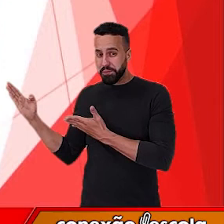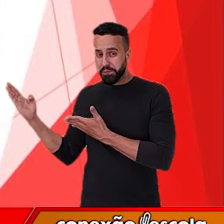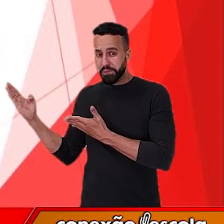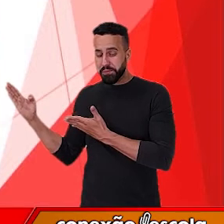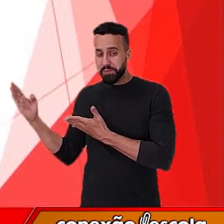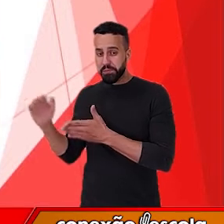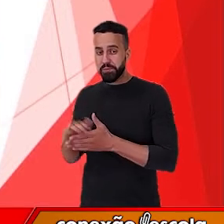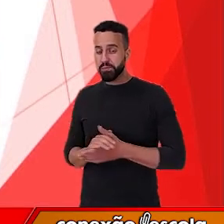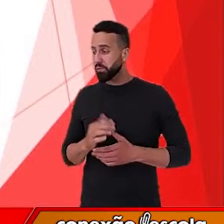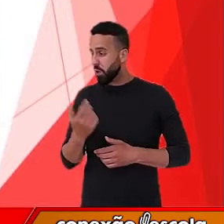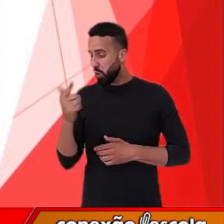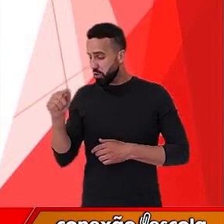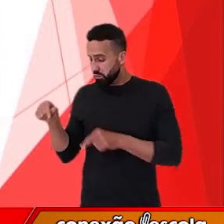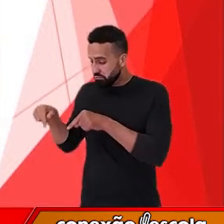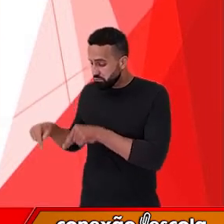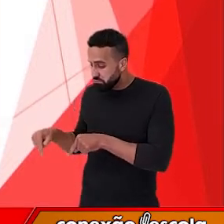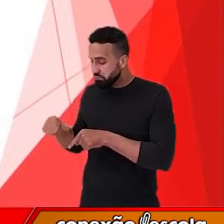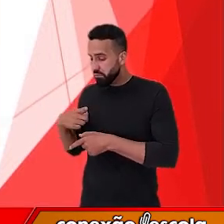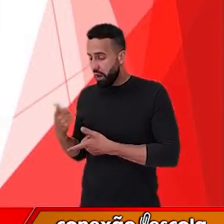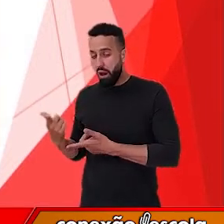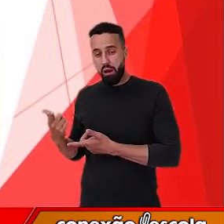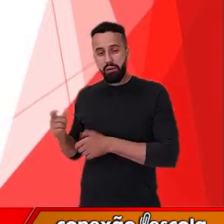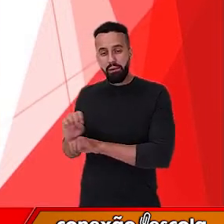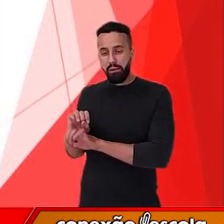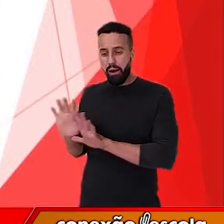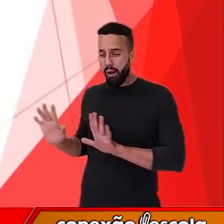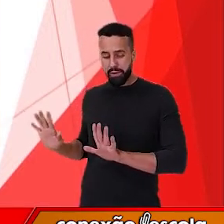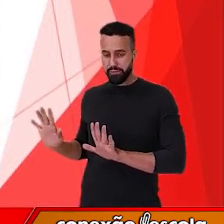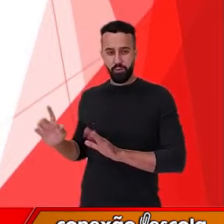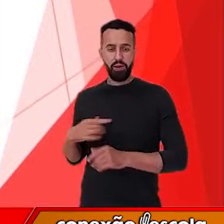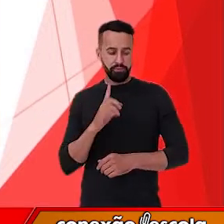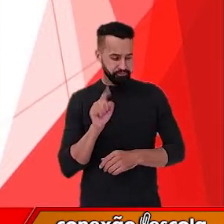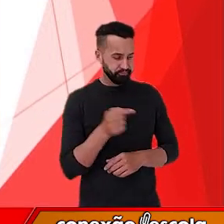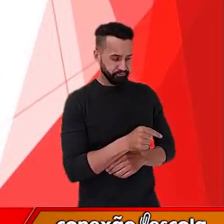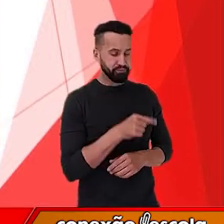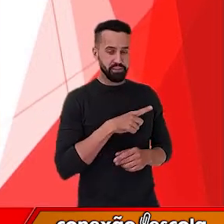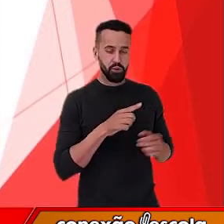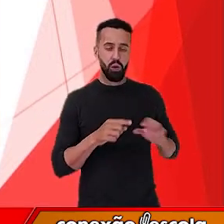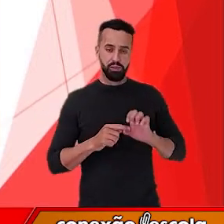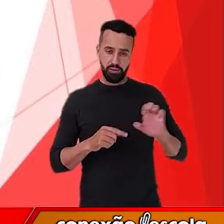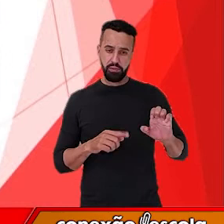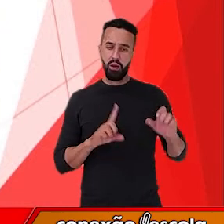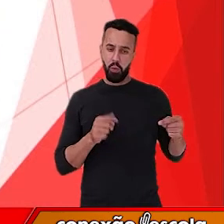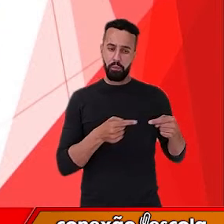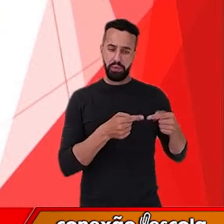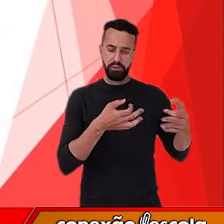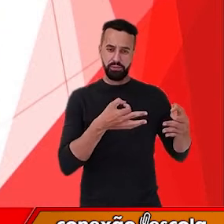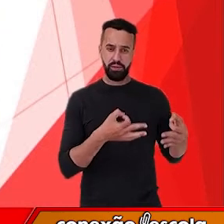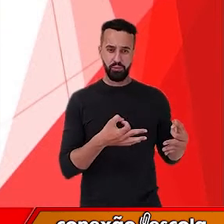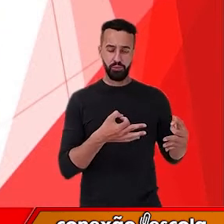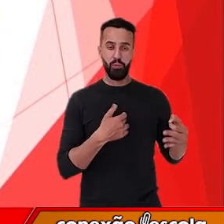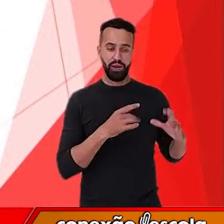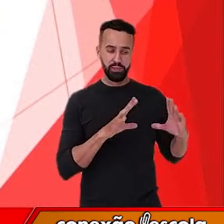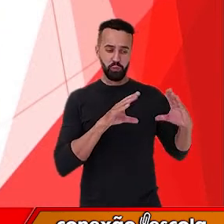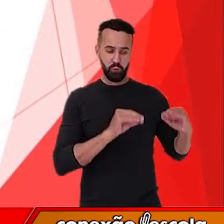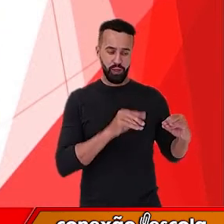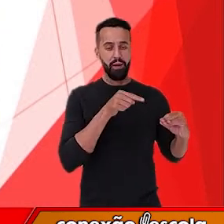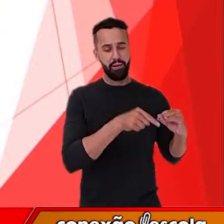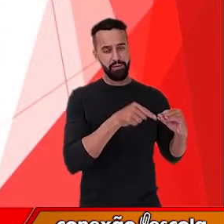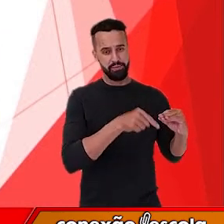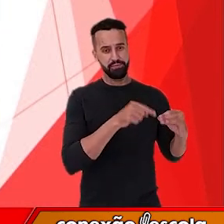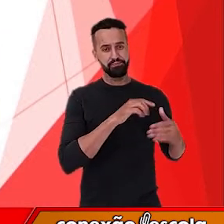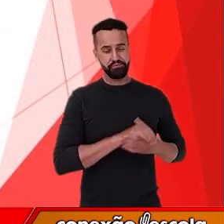terminam com fileiras um pouquinho menores, tá? A maior fileira diagonal escura é